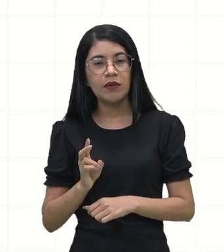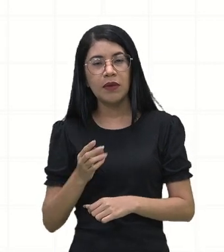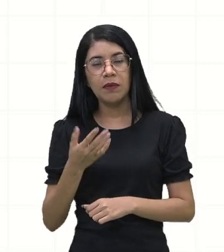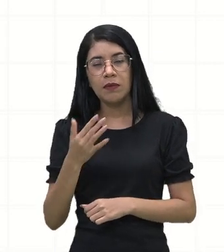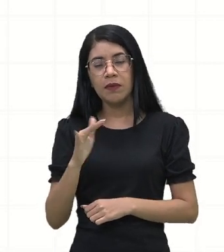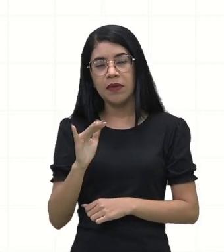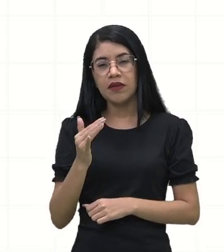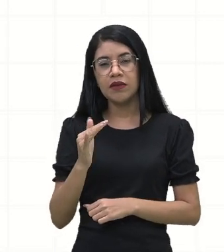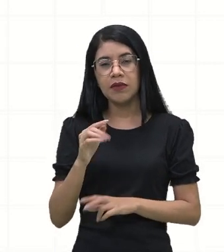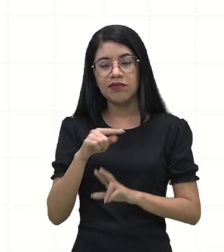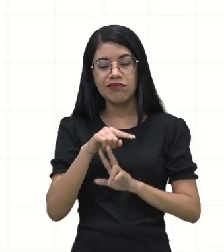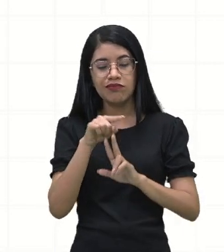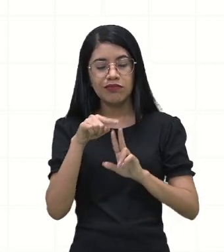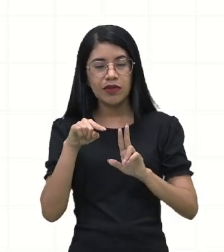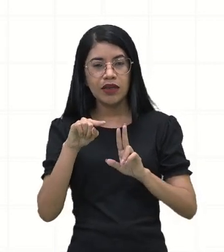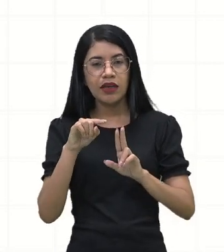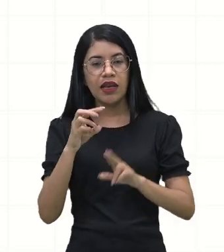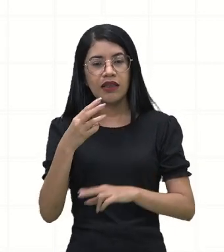aproximado de